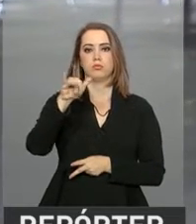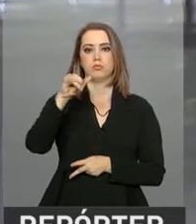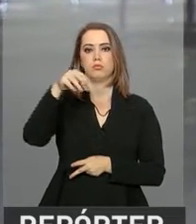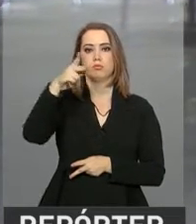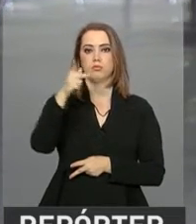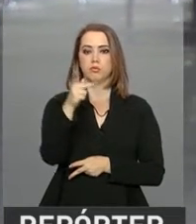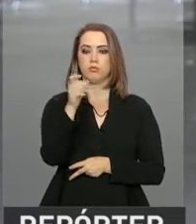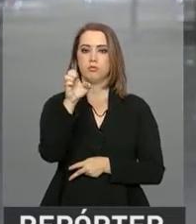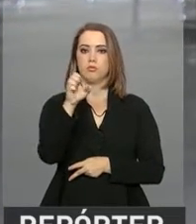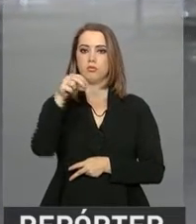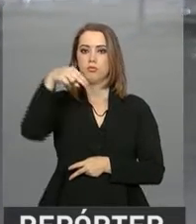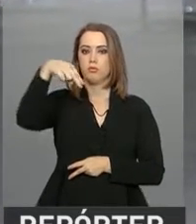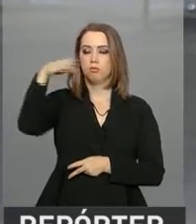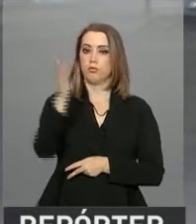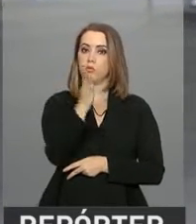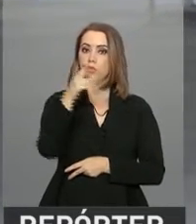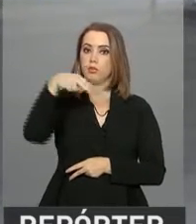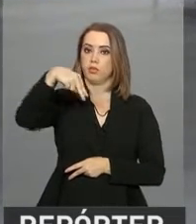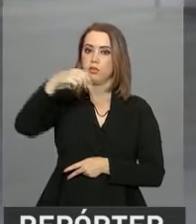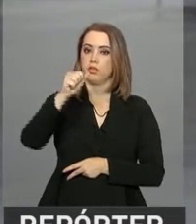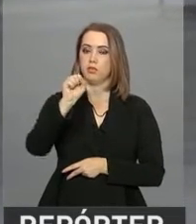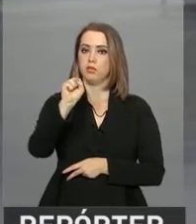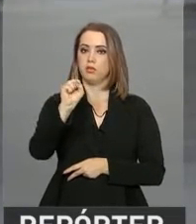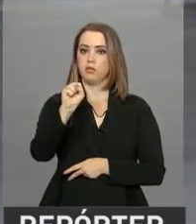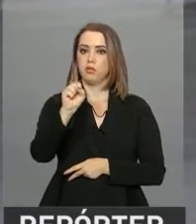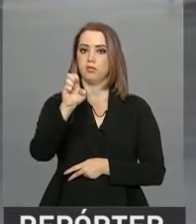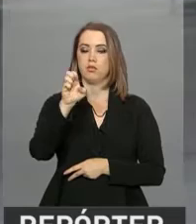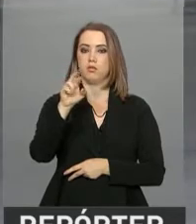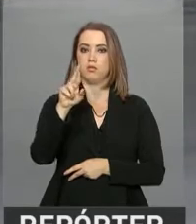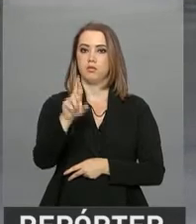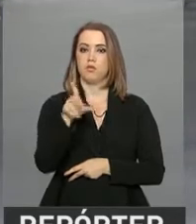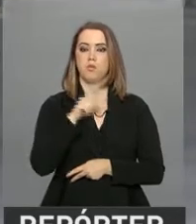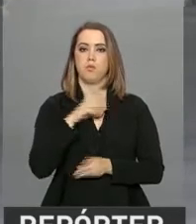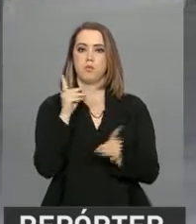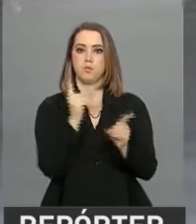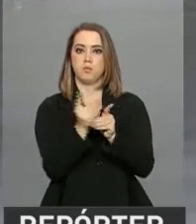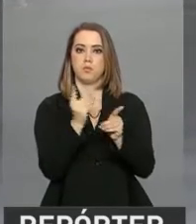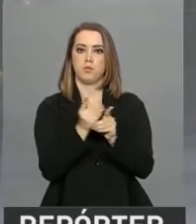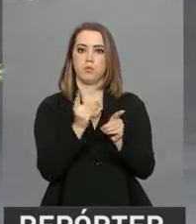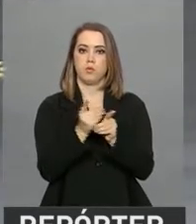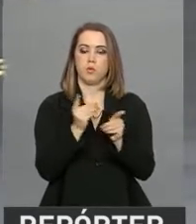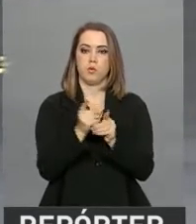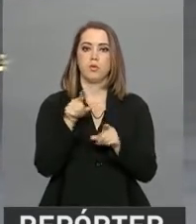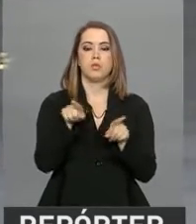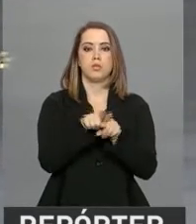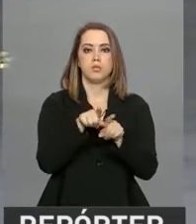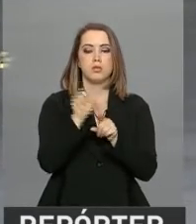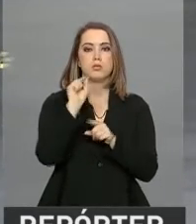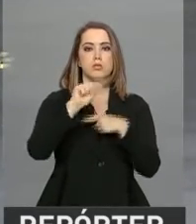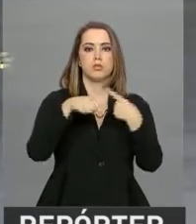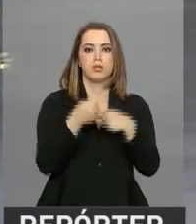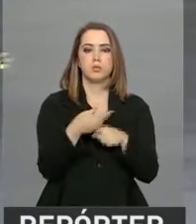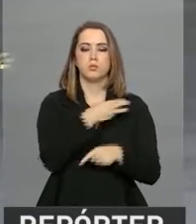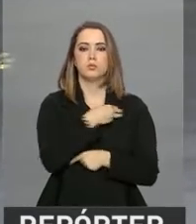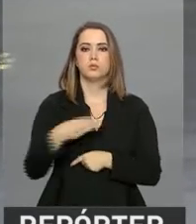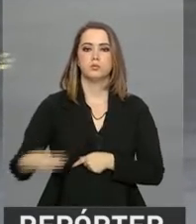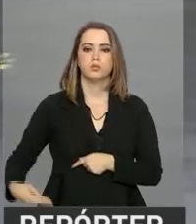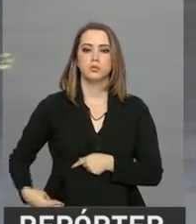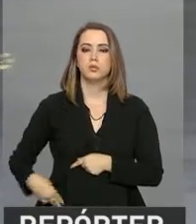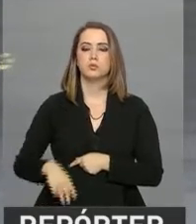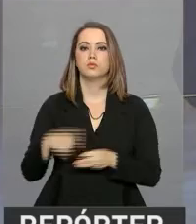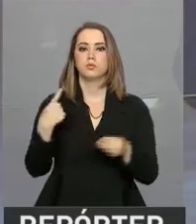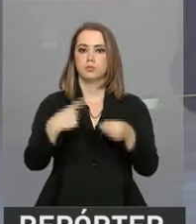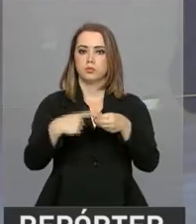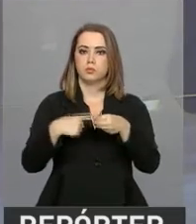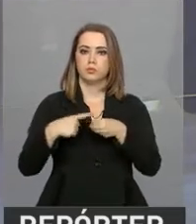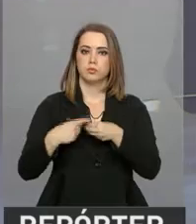de Brasília e disputa o Mundial de Automobilismo pela Sauber, além de se reunir com o ministro das Cidades, Bruno Araújo. Eu volto